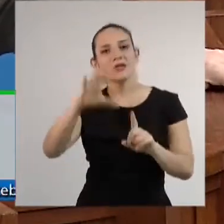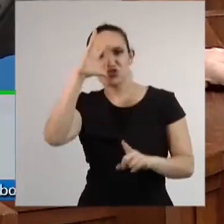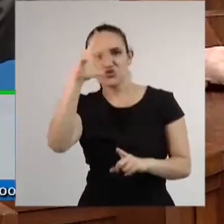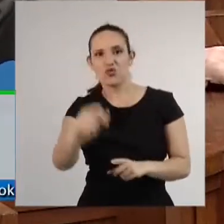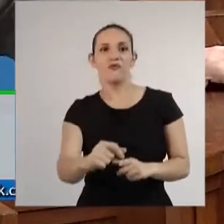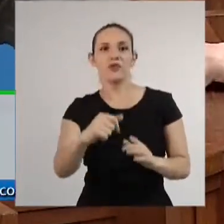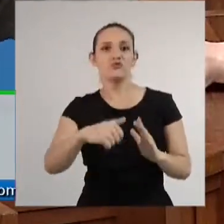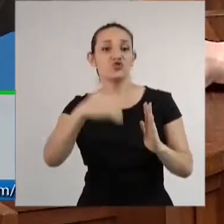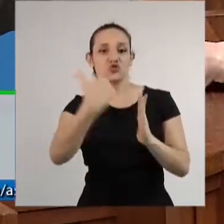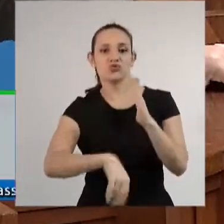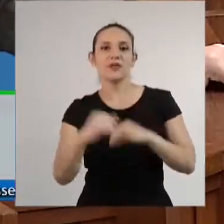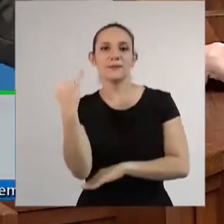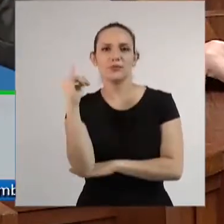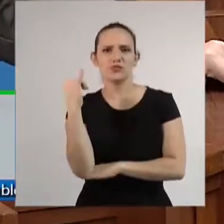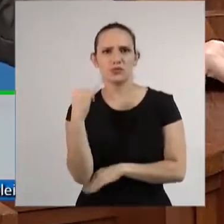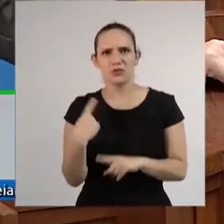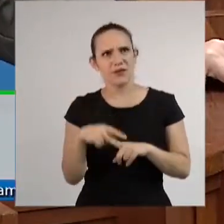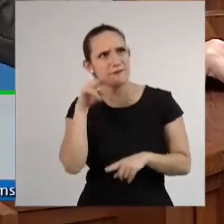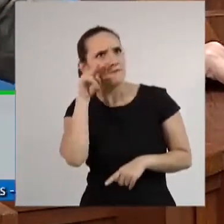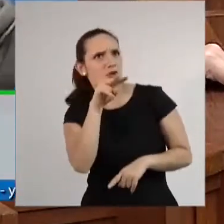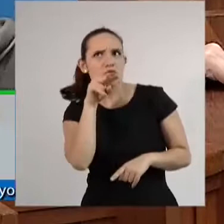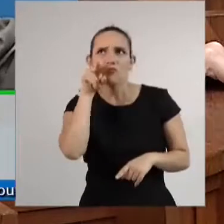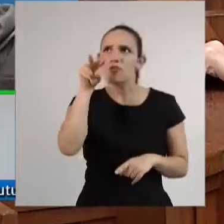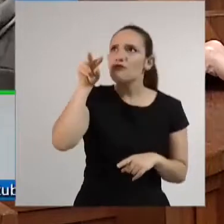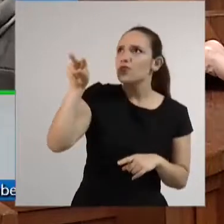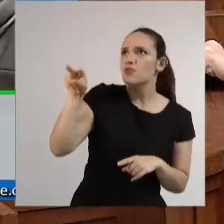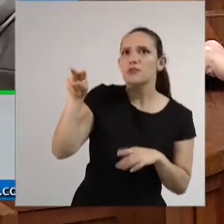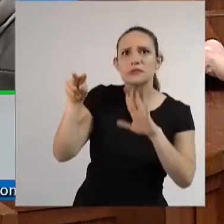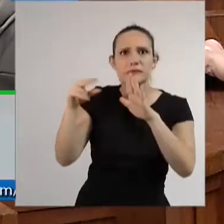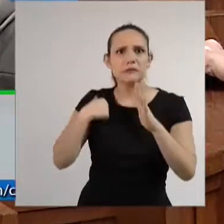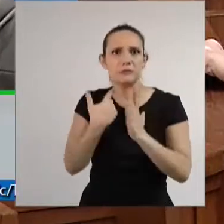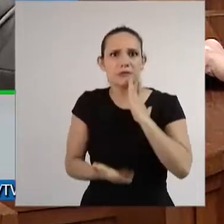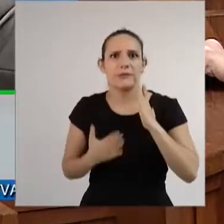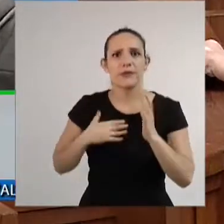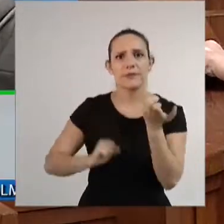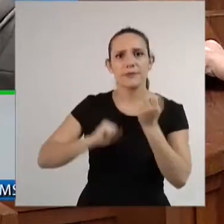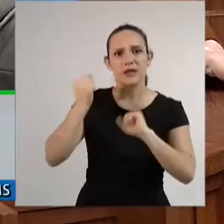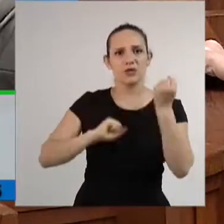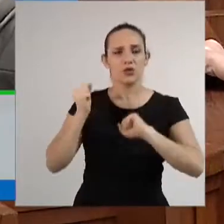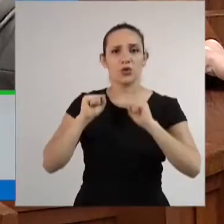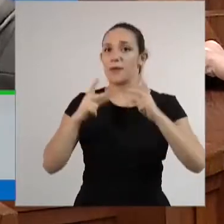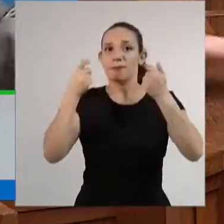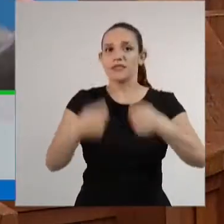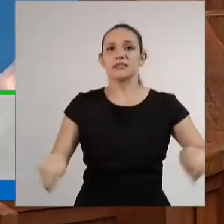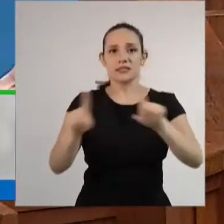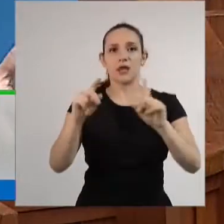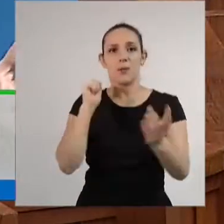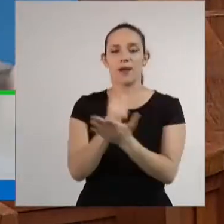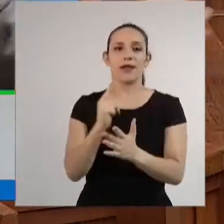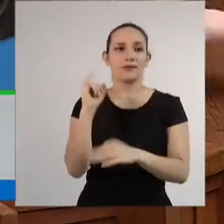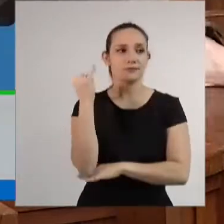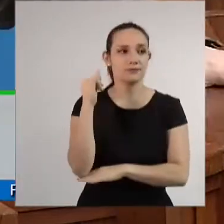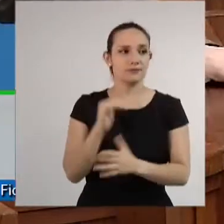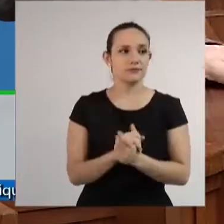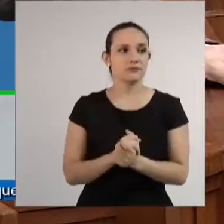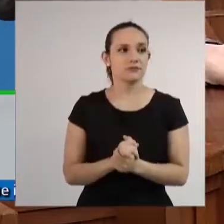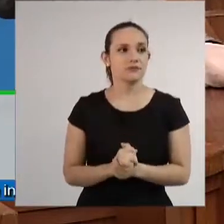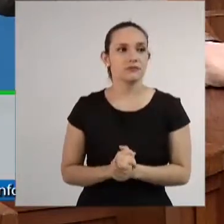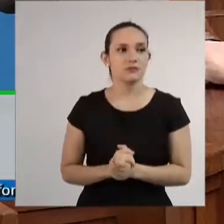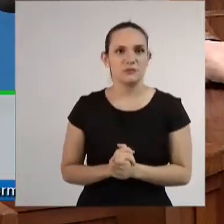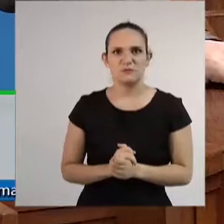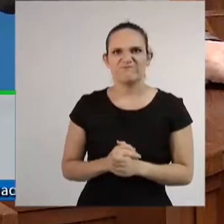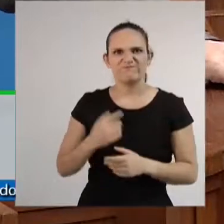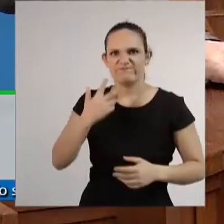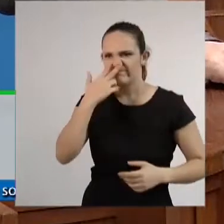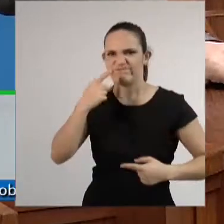no momento em que começava a perder suas empresas, também promover desoneração tributária. E aí ficou um jogo